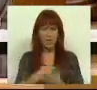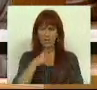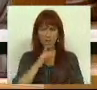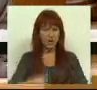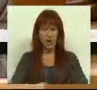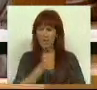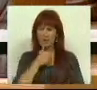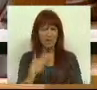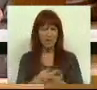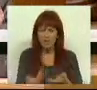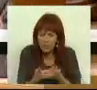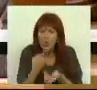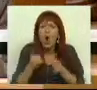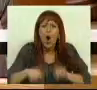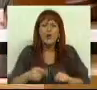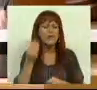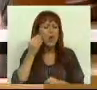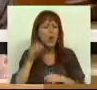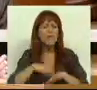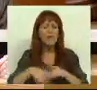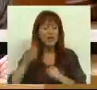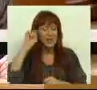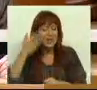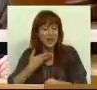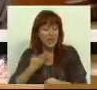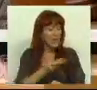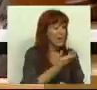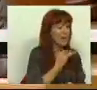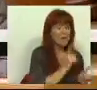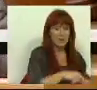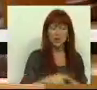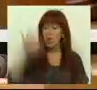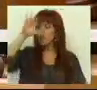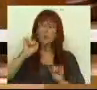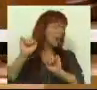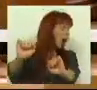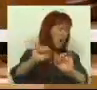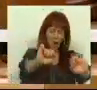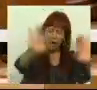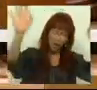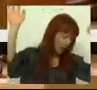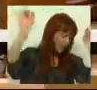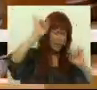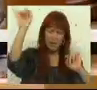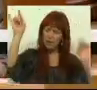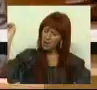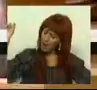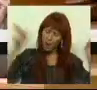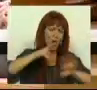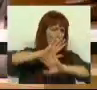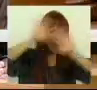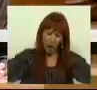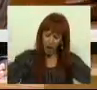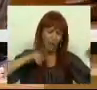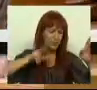disseram que era determinante renegociar os termos do nosso déficit e da nossa dívida. O Governo rejeitou esta ideia, considerando-a o